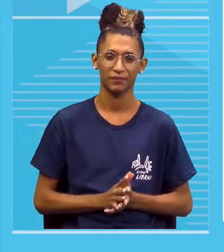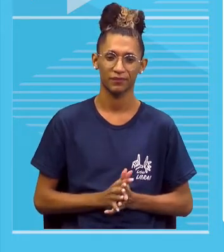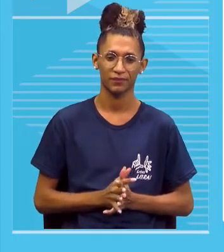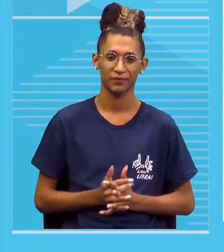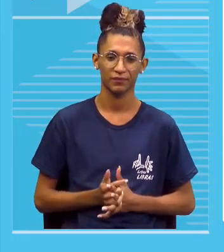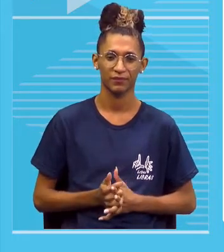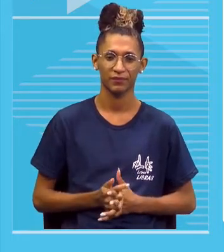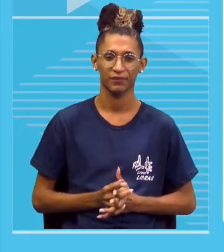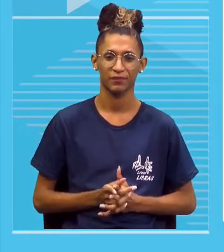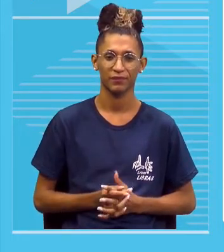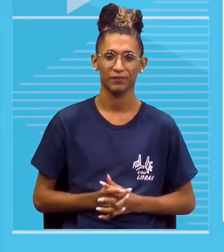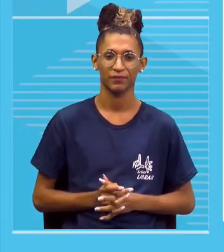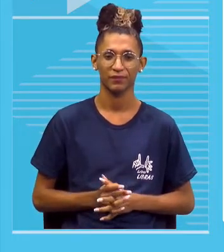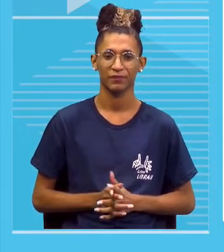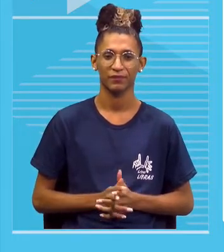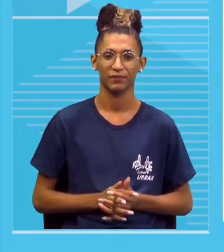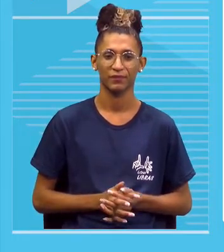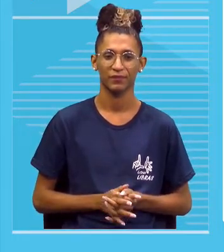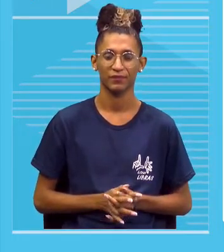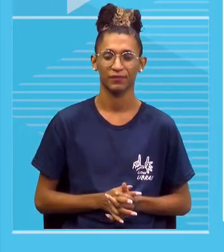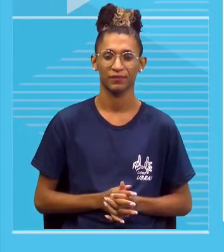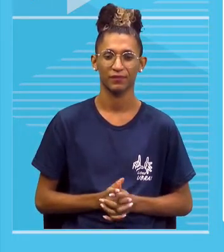E aí